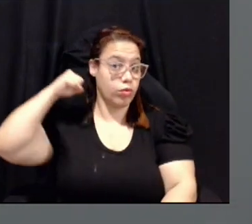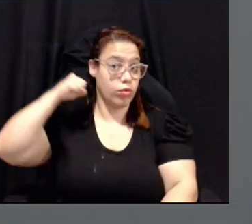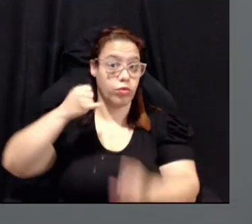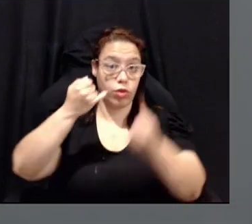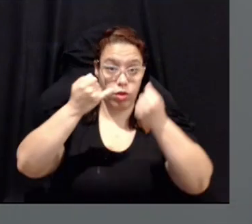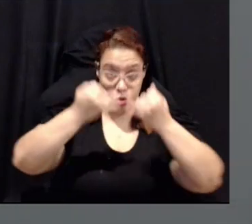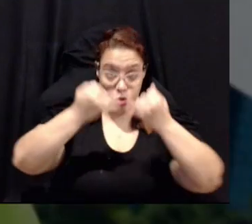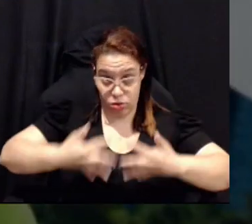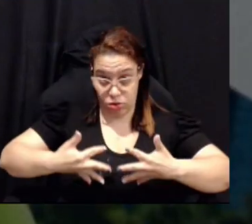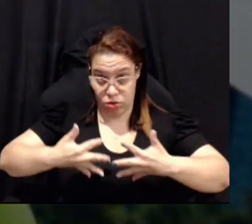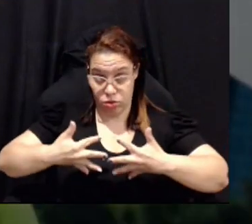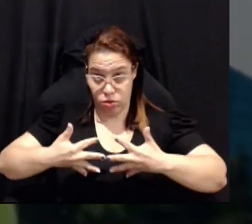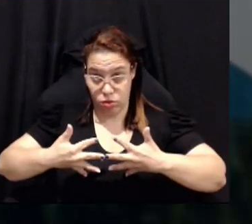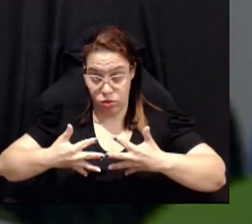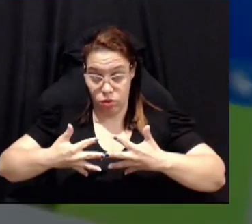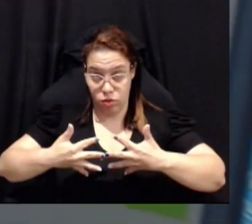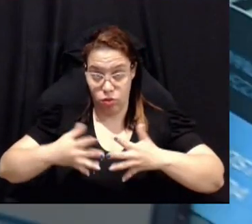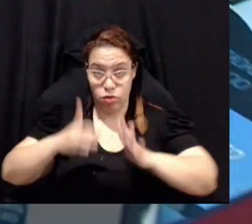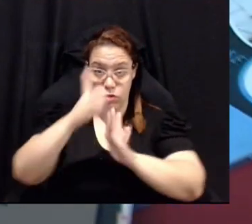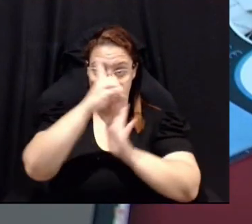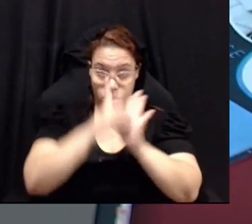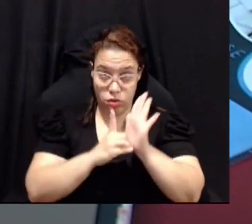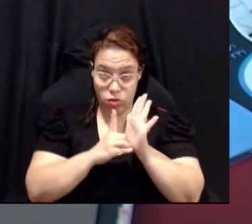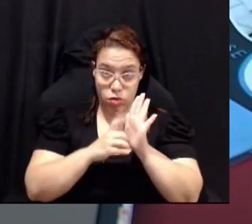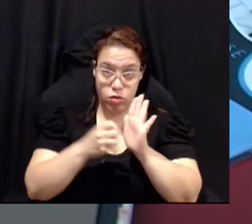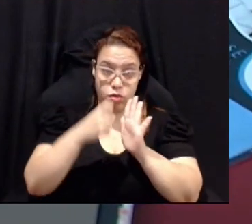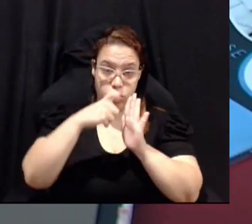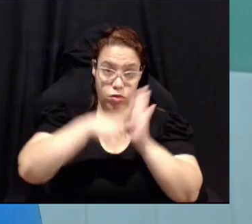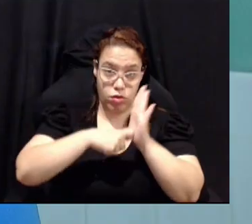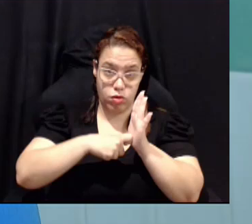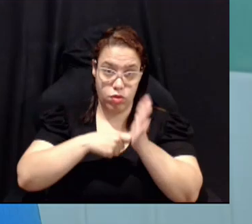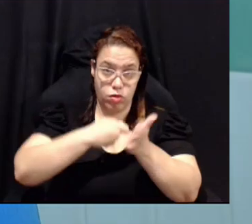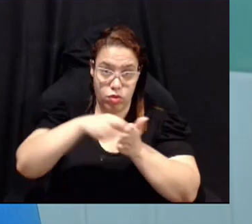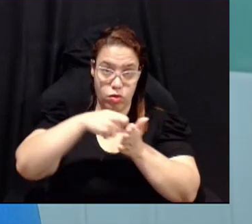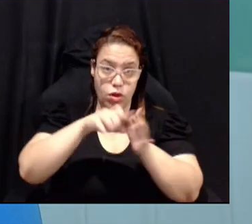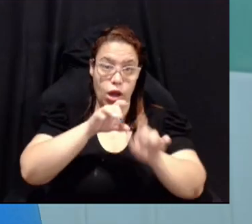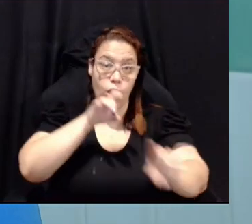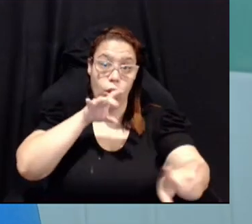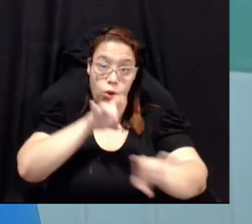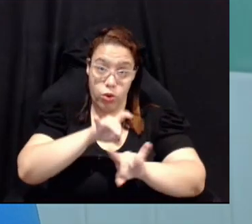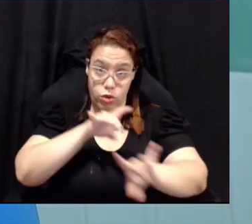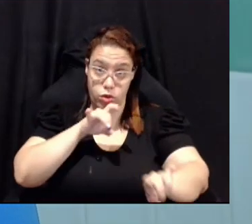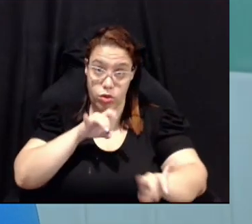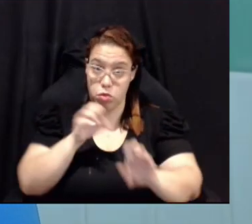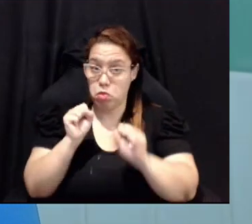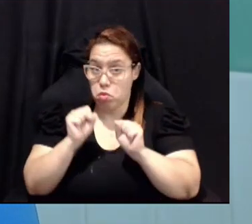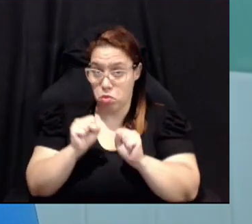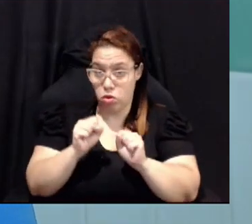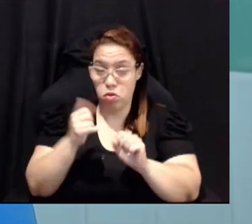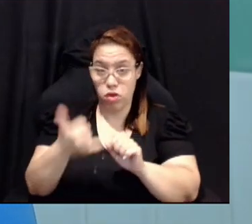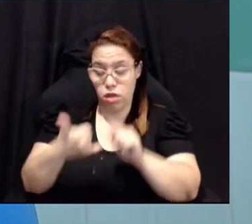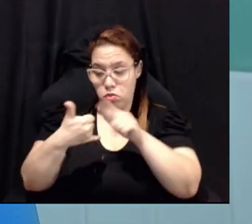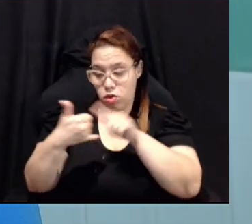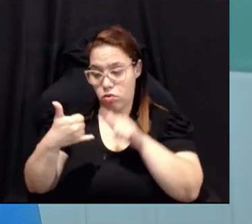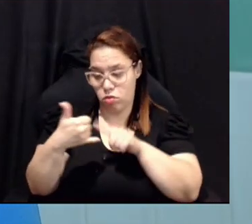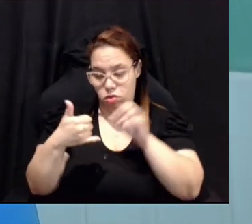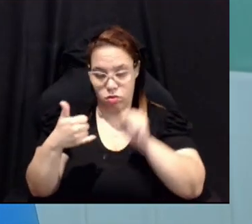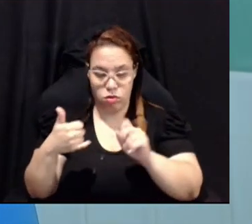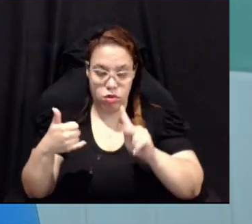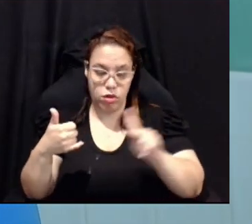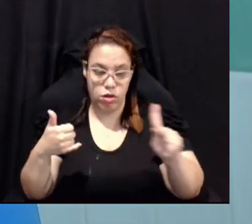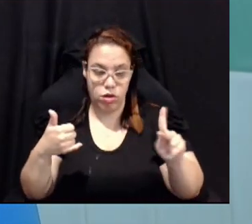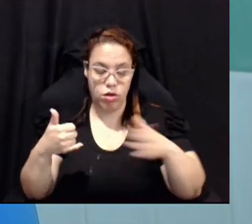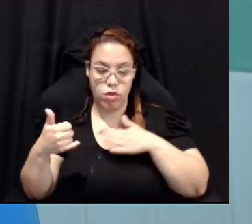a declaração do imposto pode ser preenchida de forma online. Você pode fazer pelo celular, no aplicativo Meu Imposto de